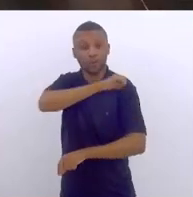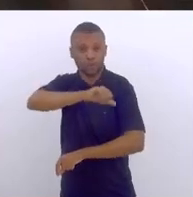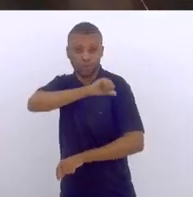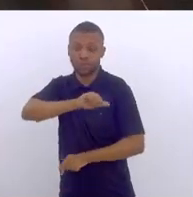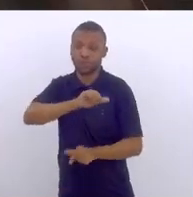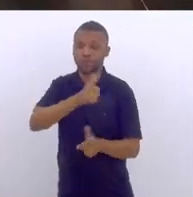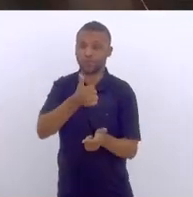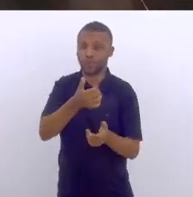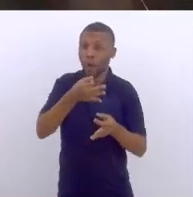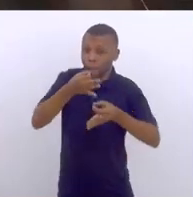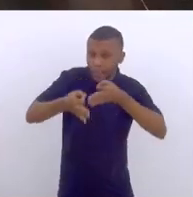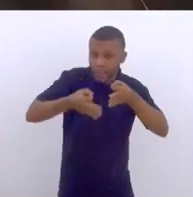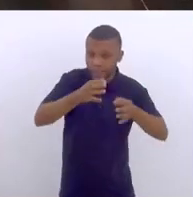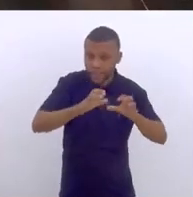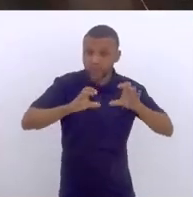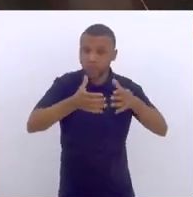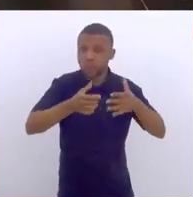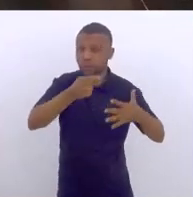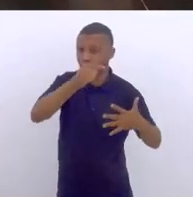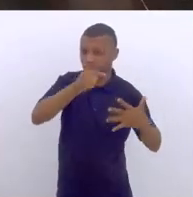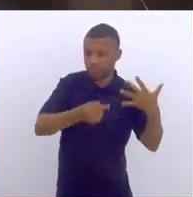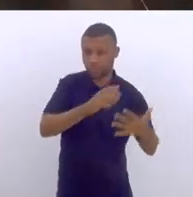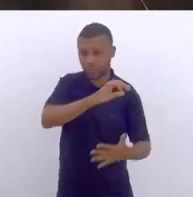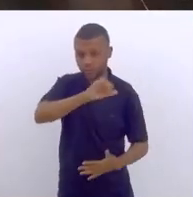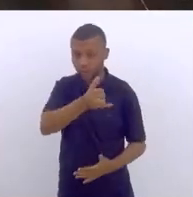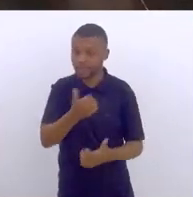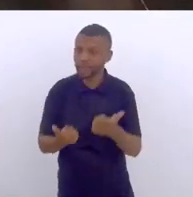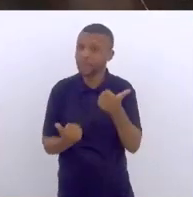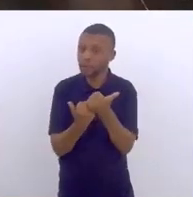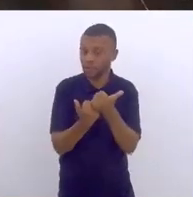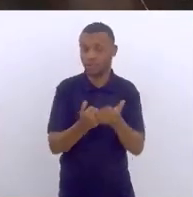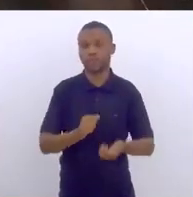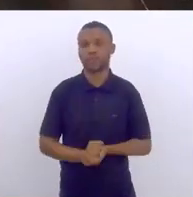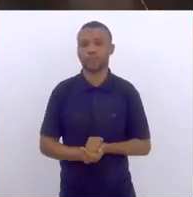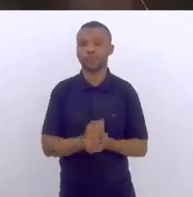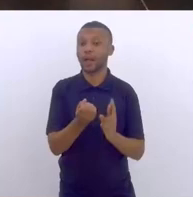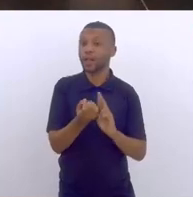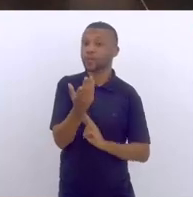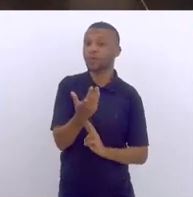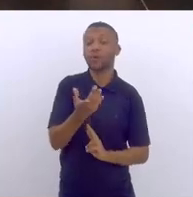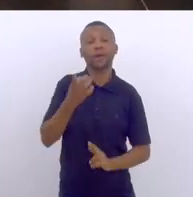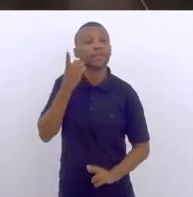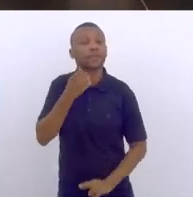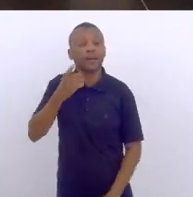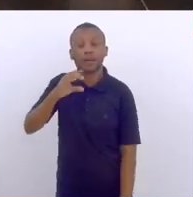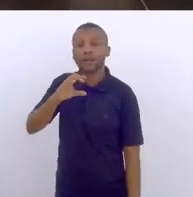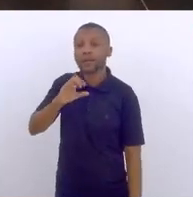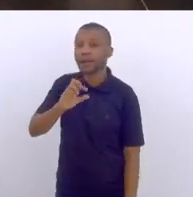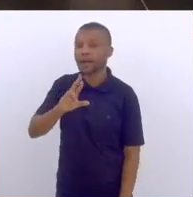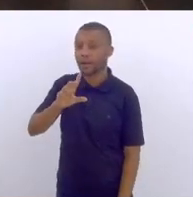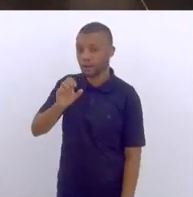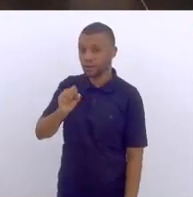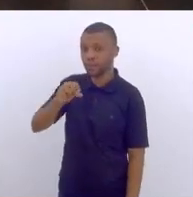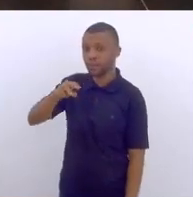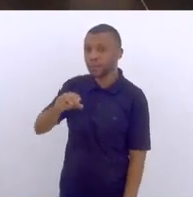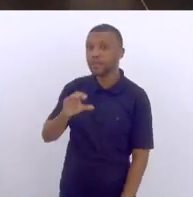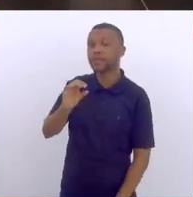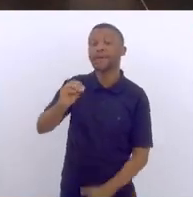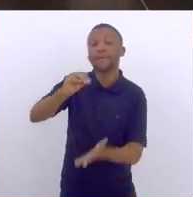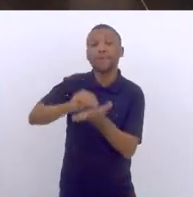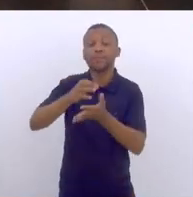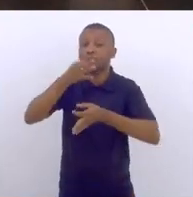Justiça favorável, de Cultura favorável. Relator de deputado Carlos Mink, pendendo de pareceres sobre as emendas da Comissão de Economia